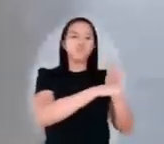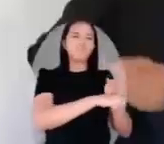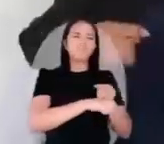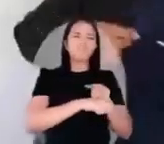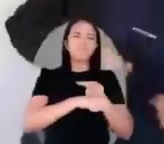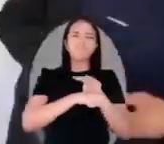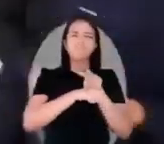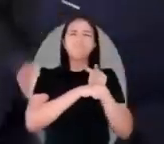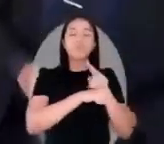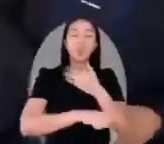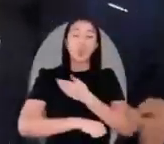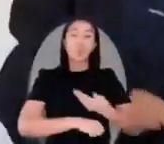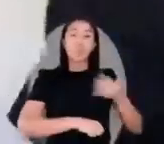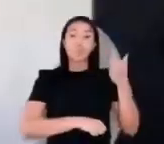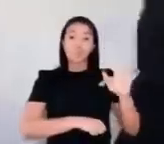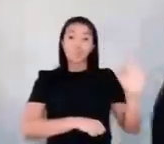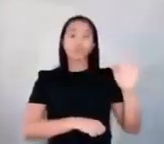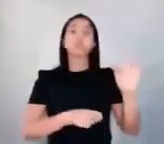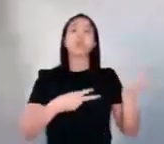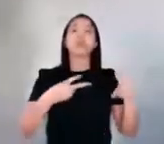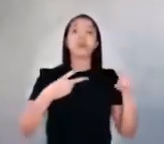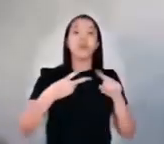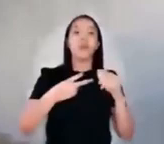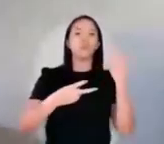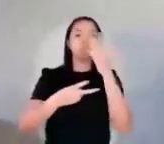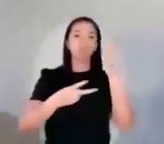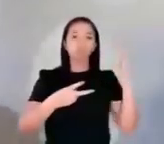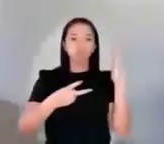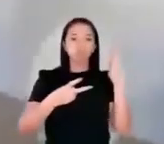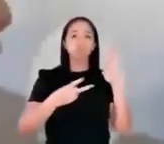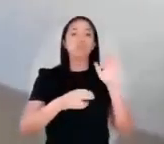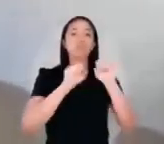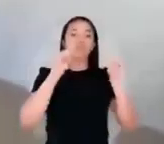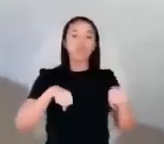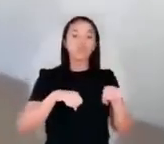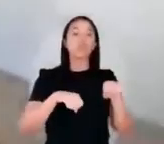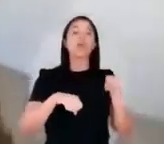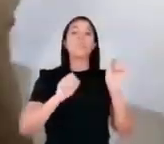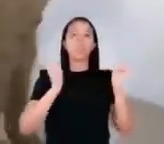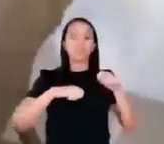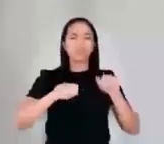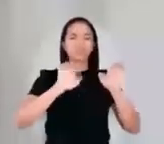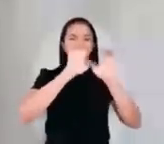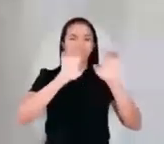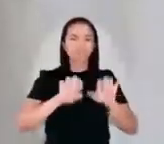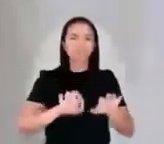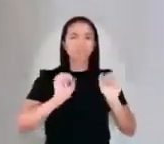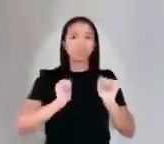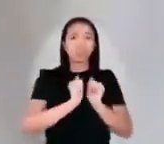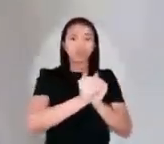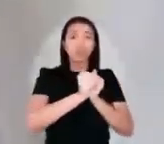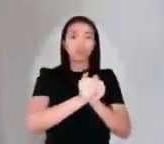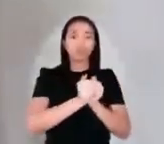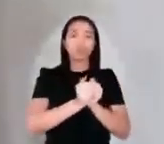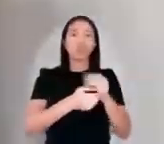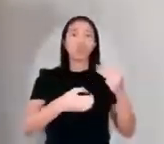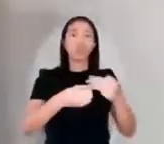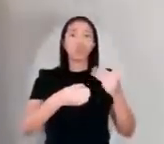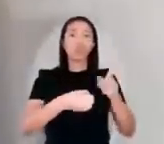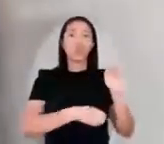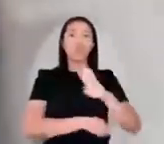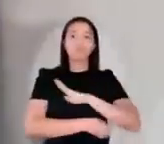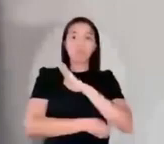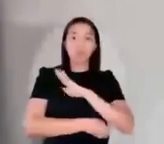de fiscalização do governo federal, órgãos ambientais, para que nós possamos estruturar, junto com